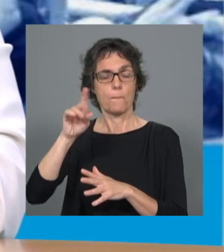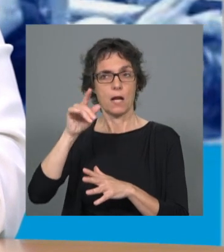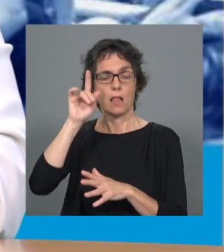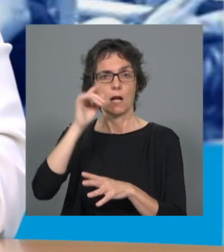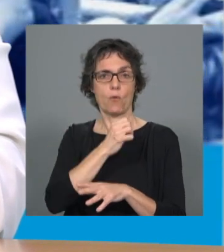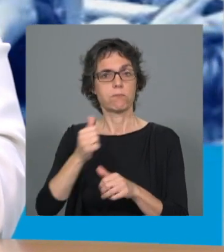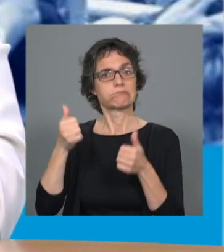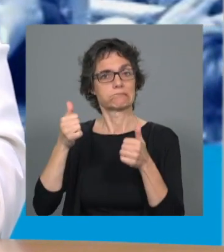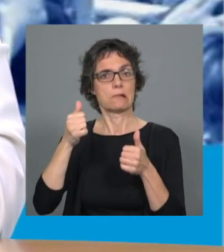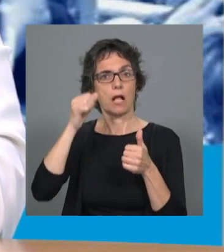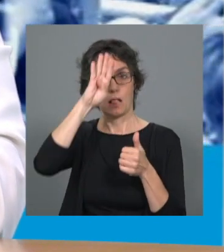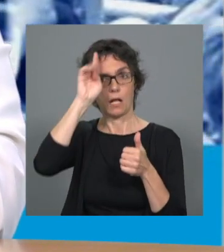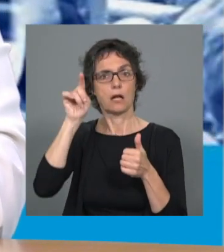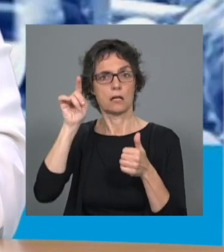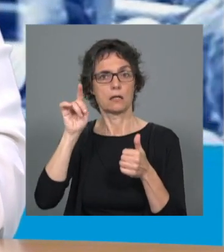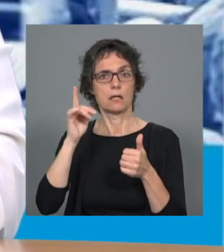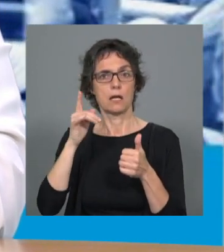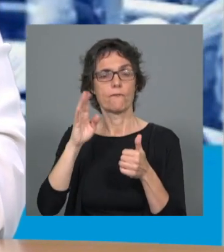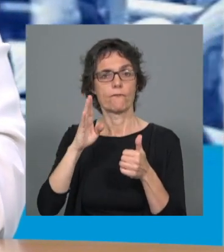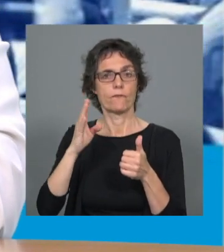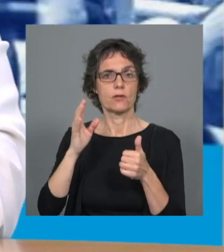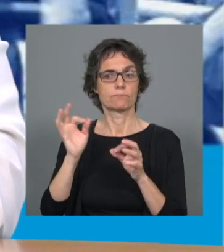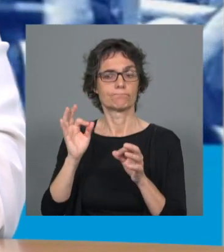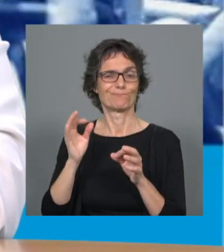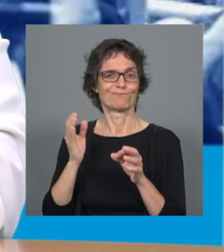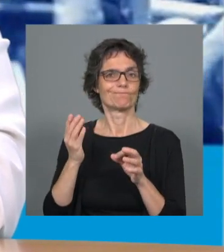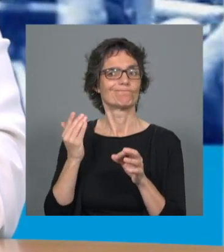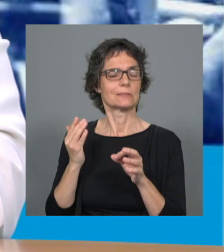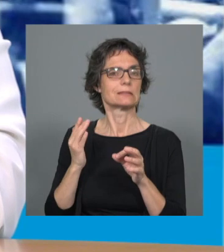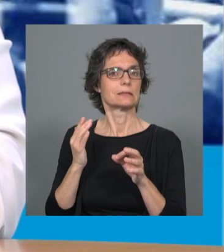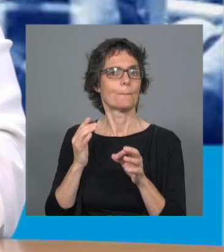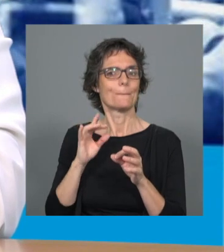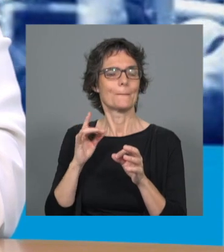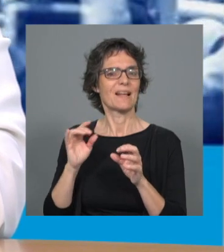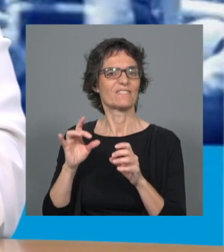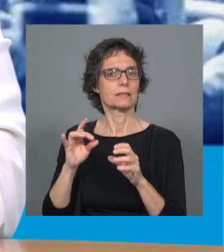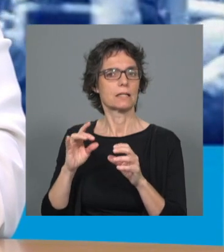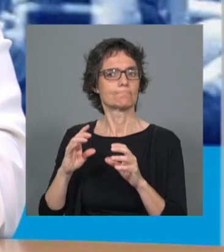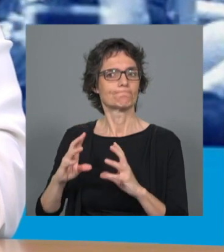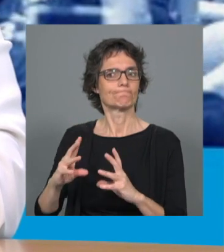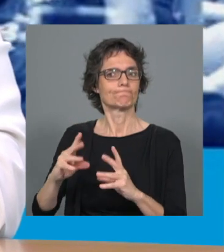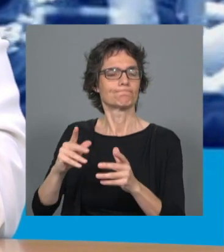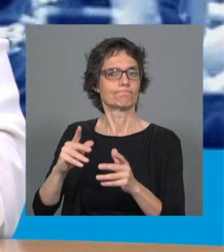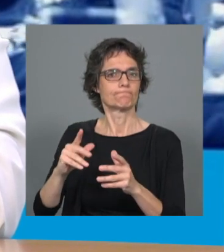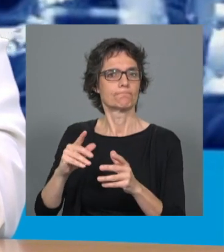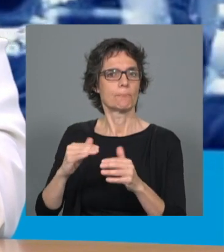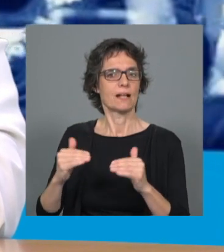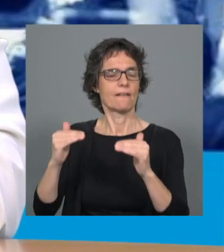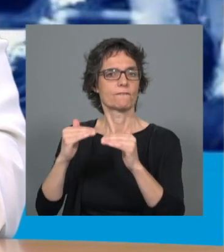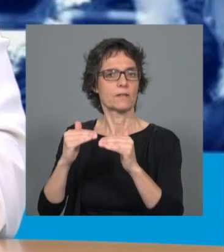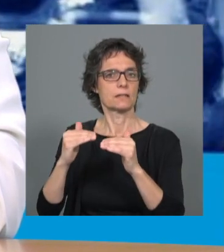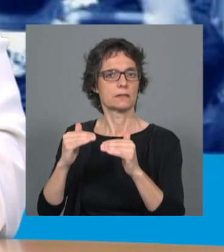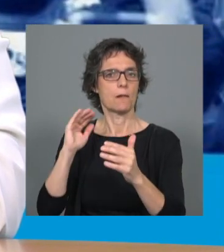cidade que já vinha a preparar-se para não avançar para a fase que vai começar na